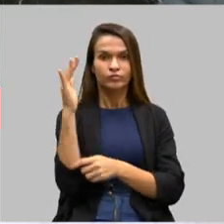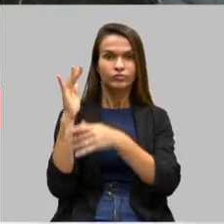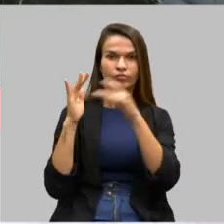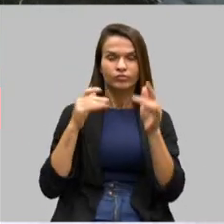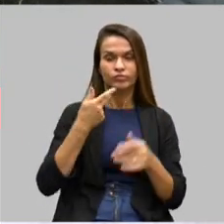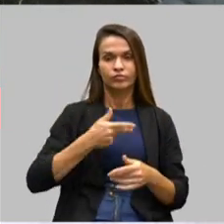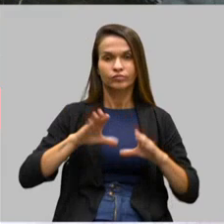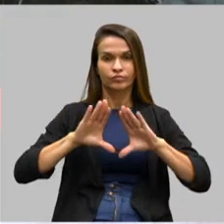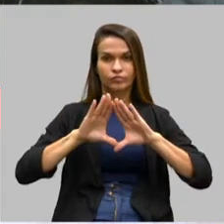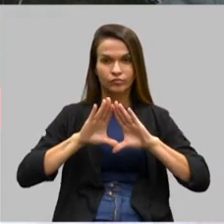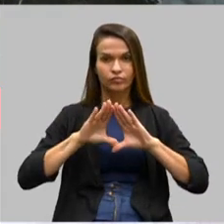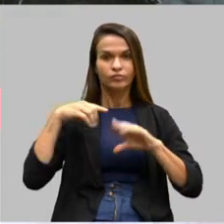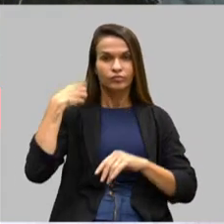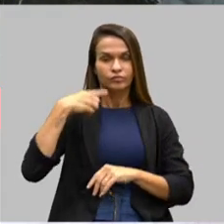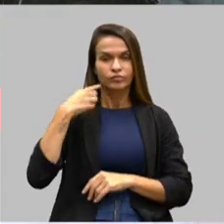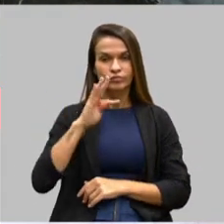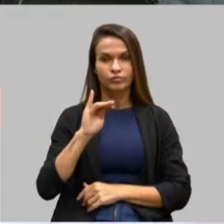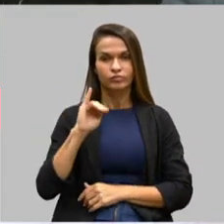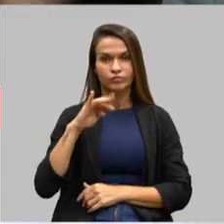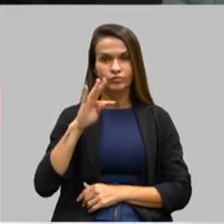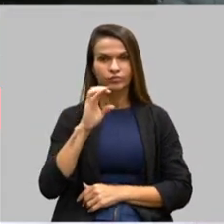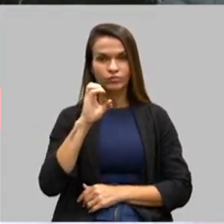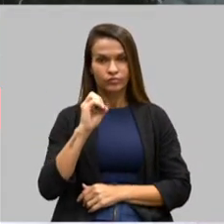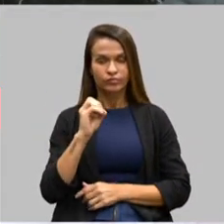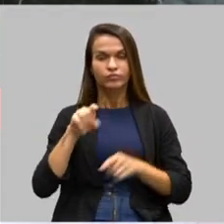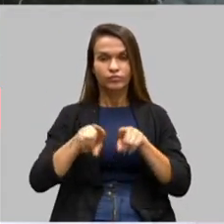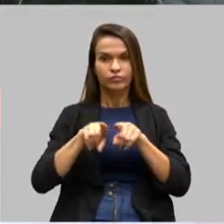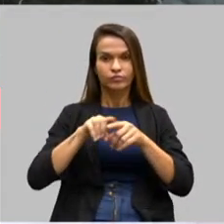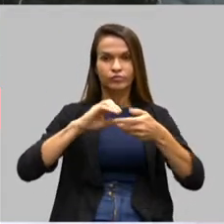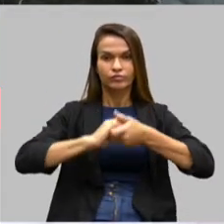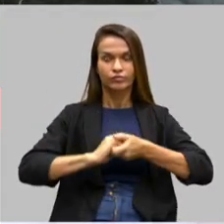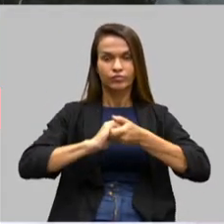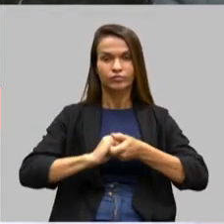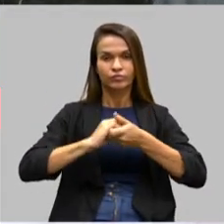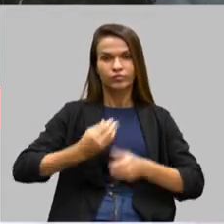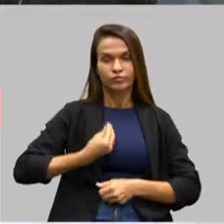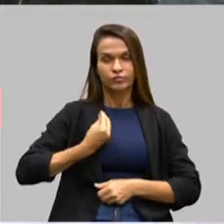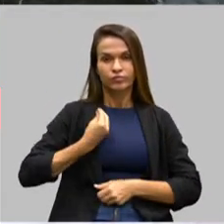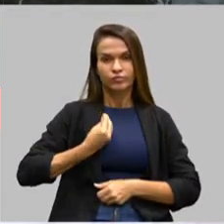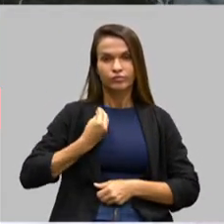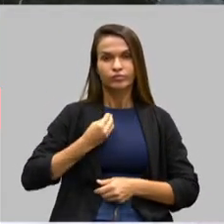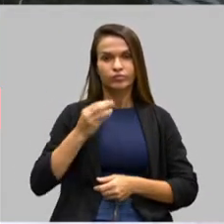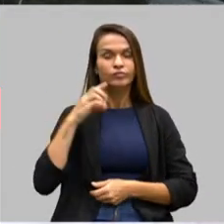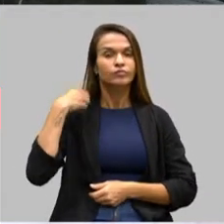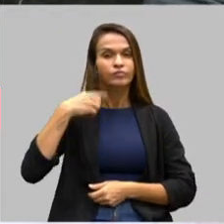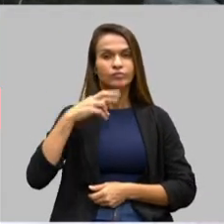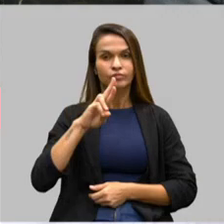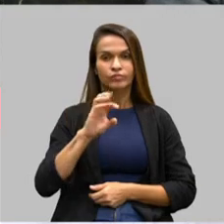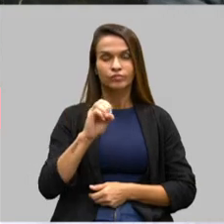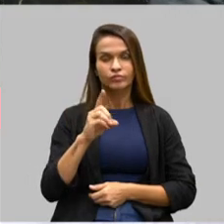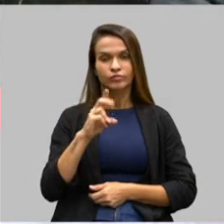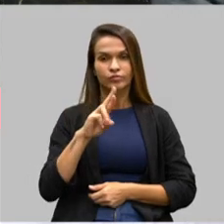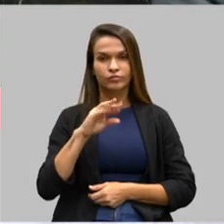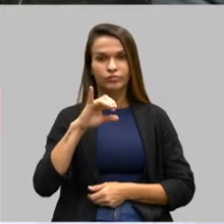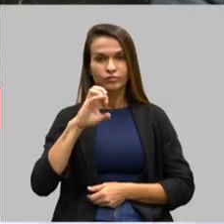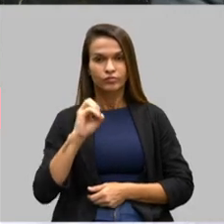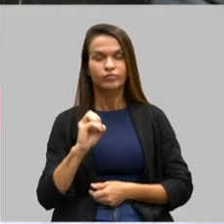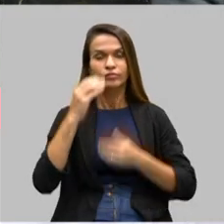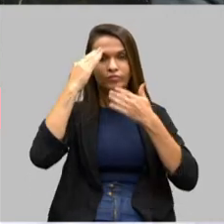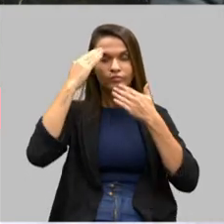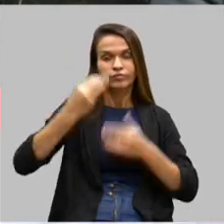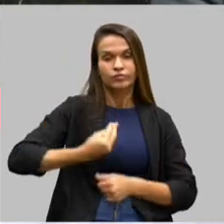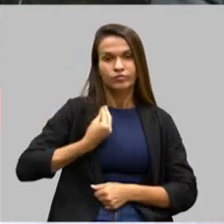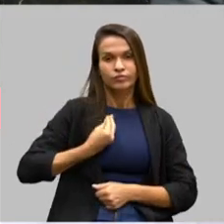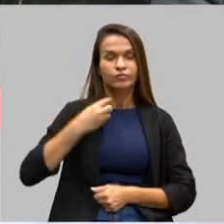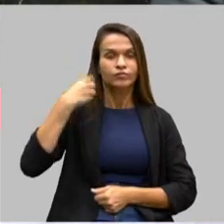Assembleia Legislativa, o deputado Tito Torres, comentar e agradecer a presença do deputado Rodrigo Lopes, agradecer a presença também